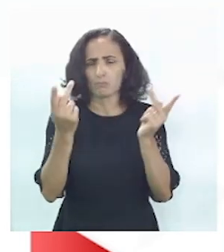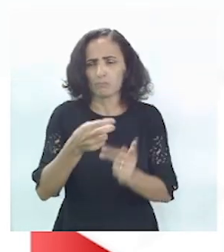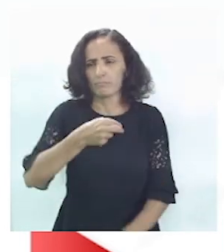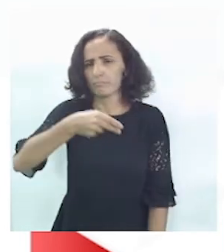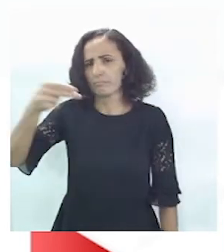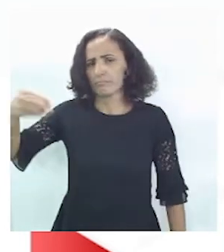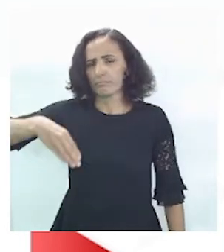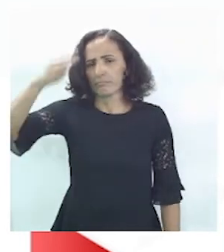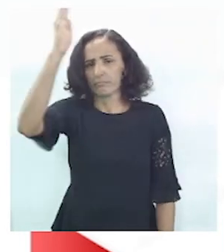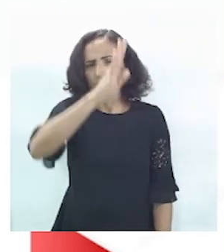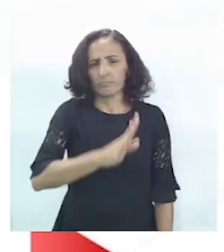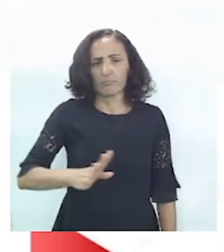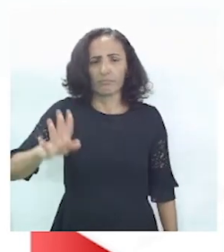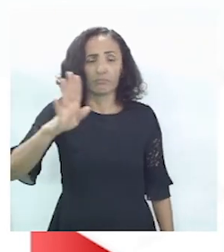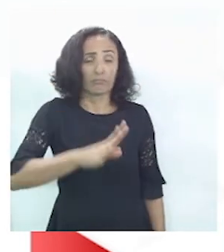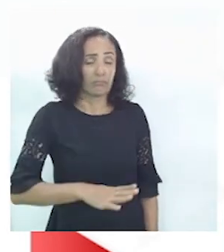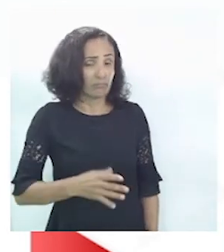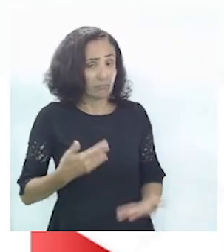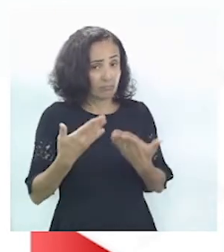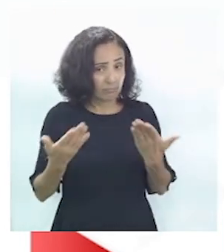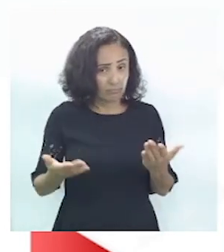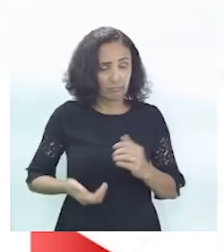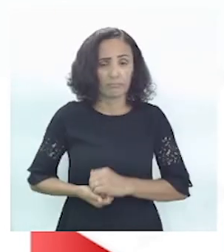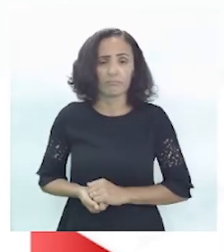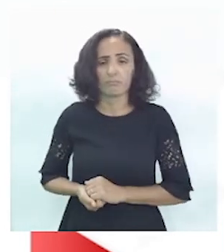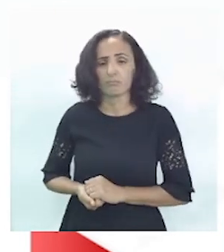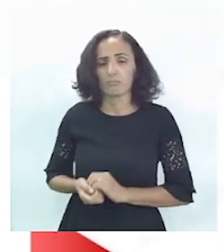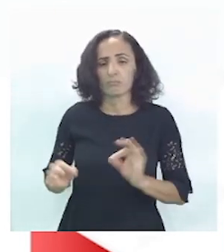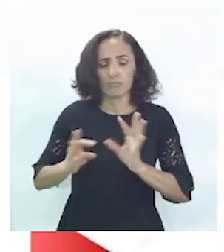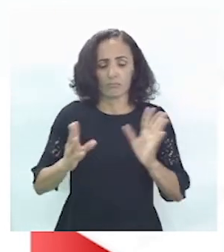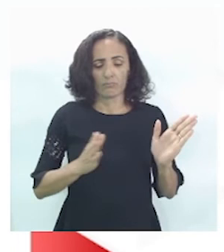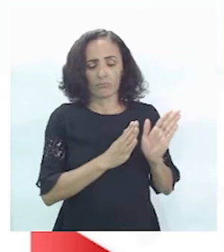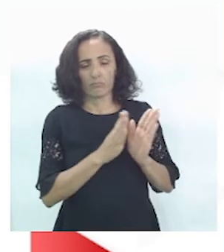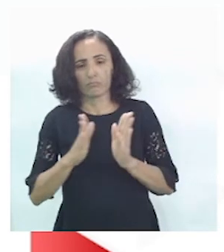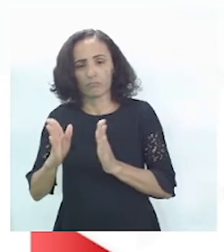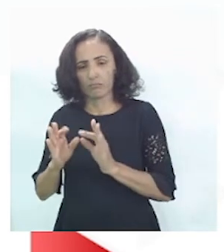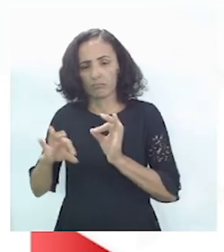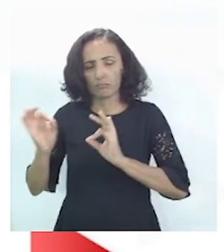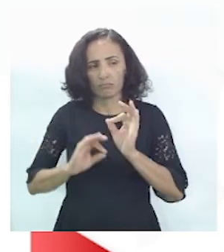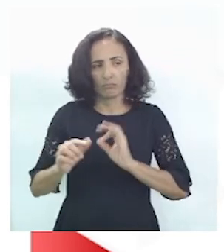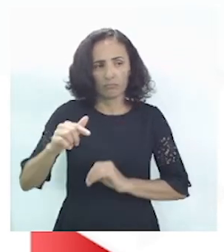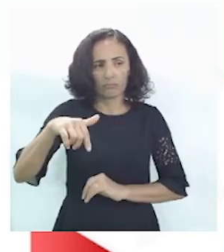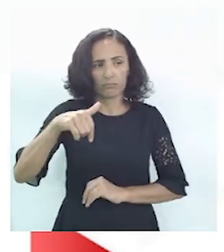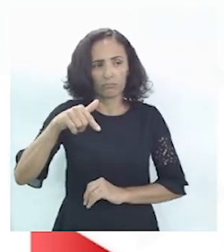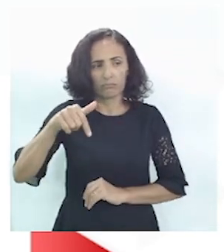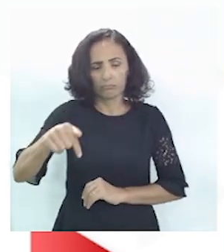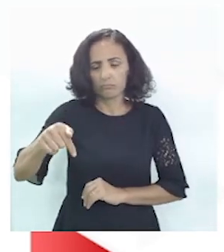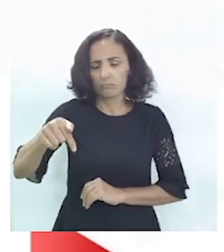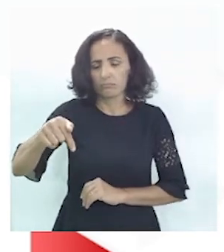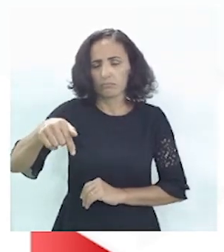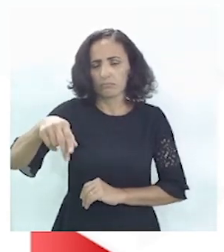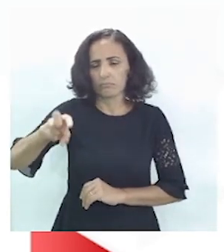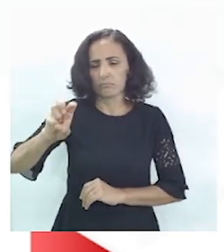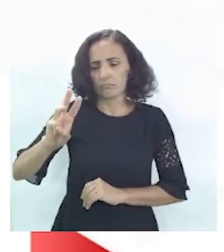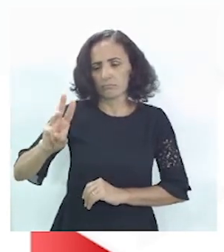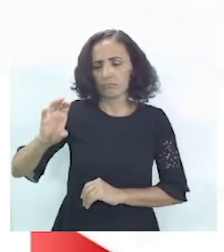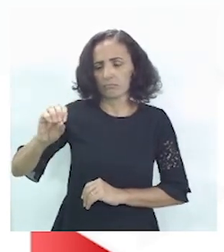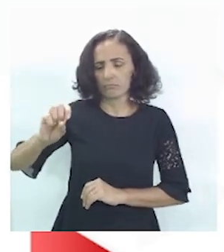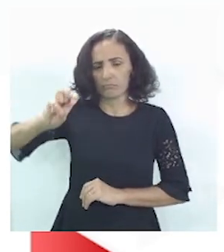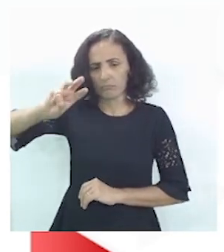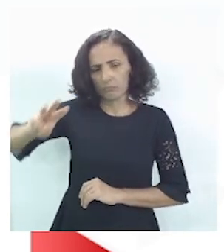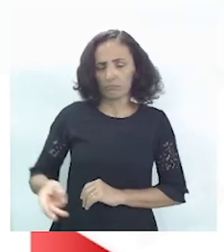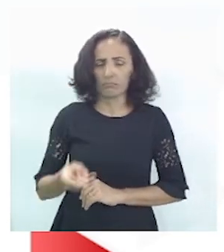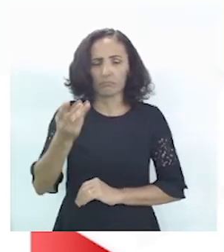Brasil ele tem cerca de 600 parques eólicos e 7.500 aerogeradores, que são